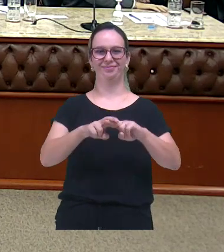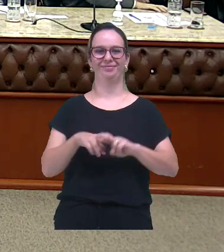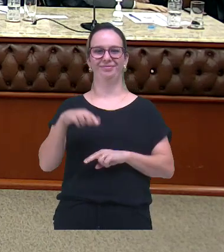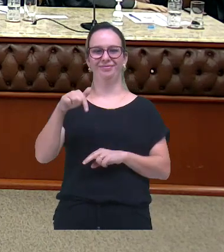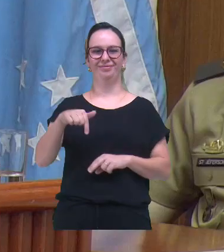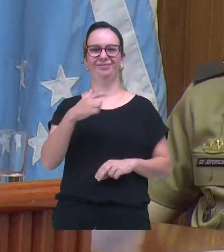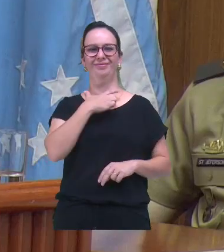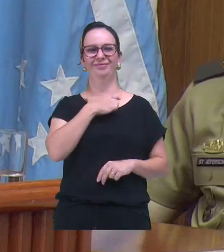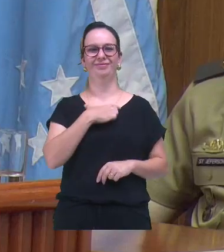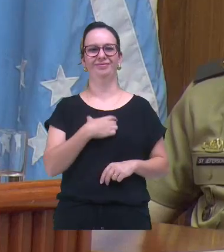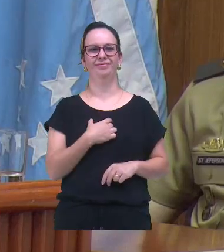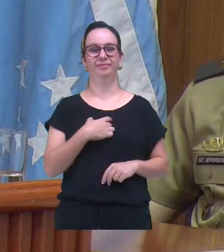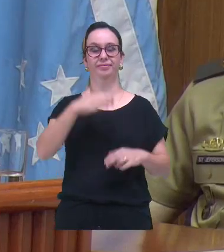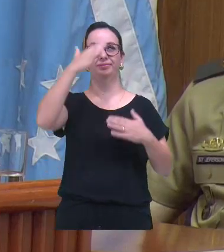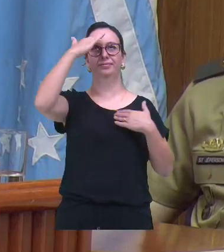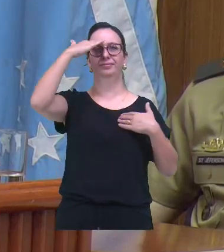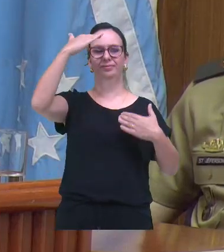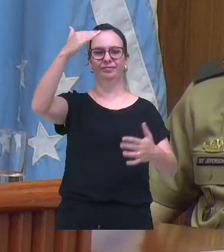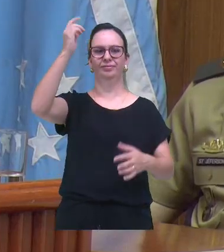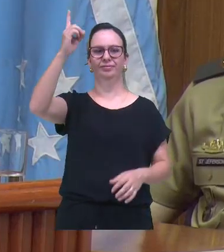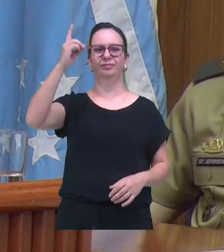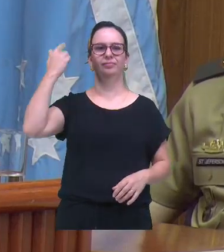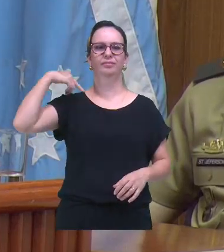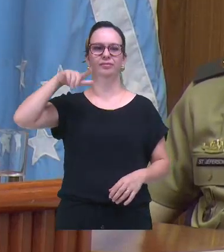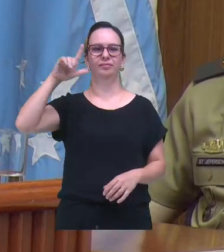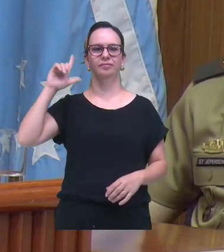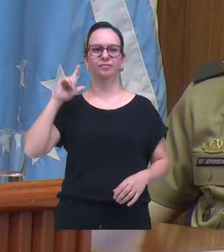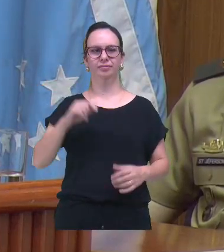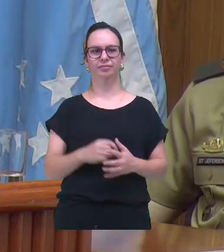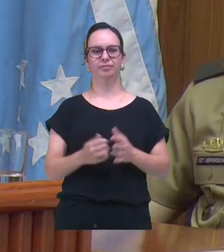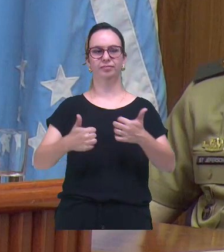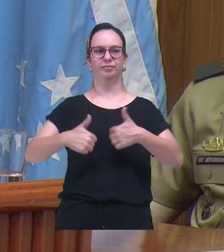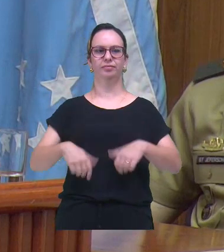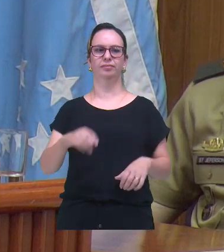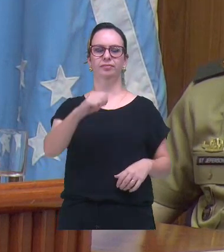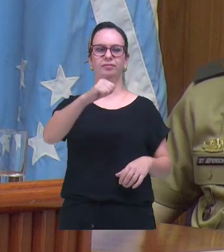Deus, Dani, conseguimos e estamos aí quase terminando esse sonho.